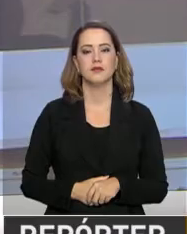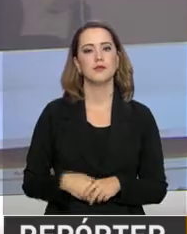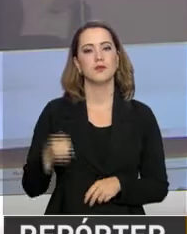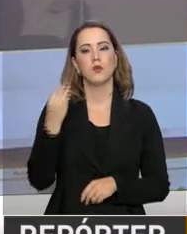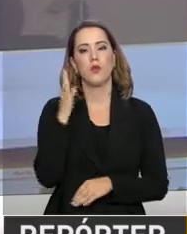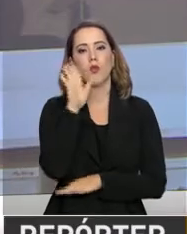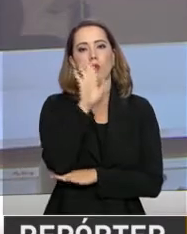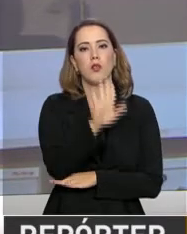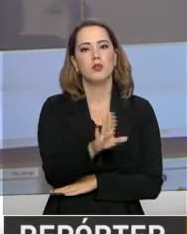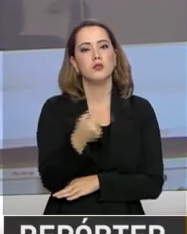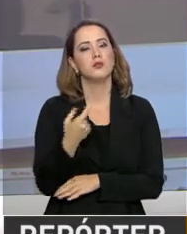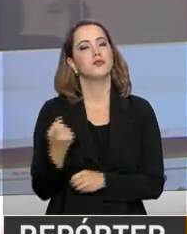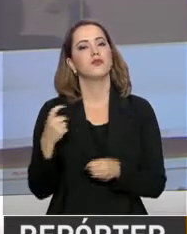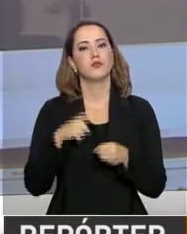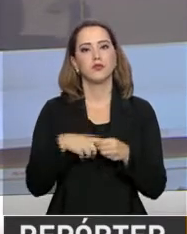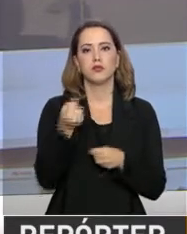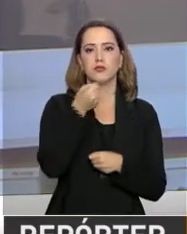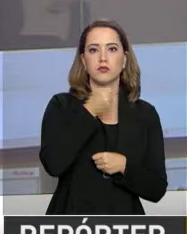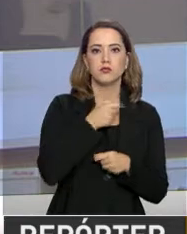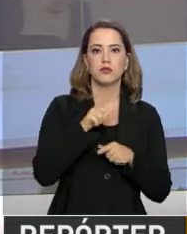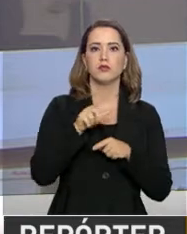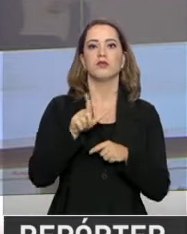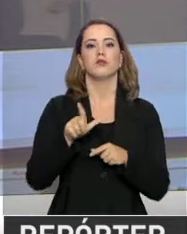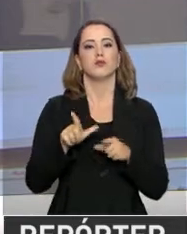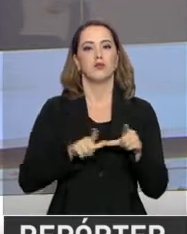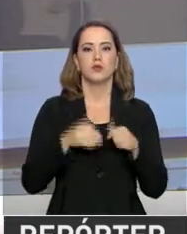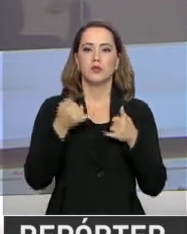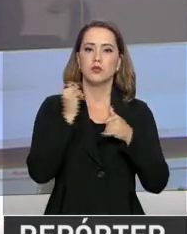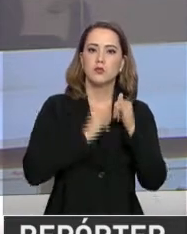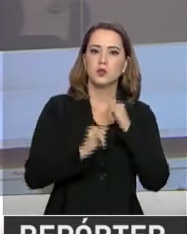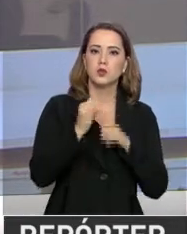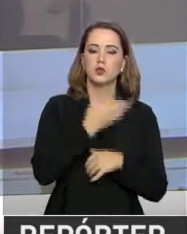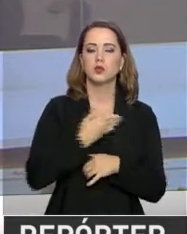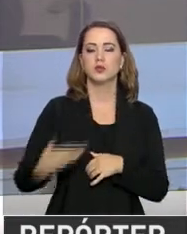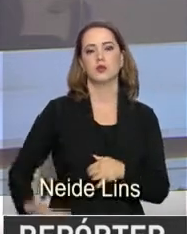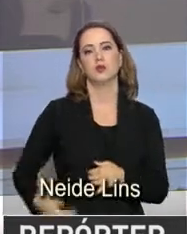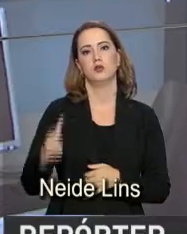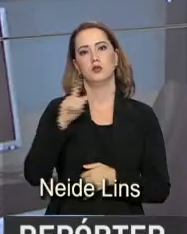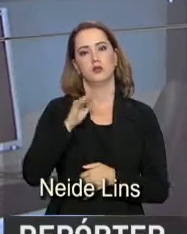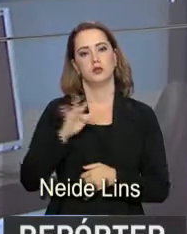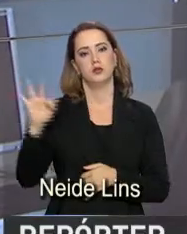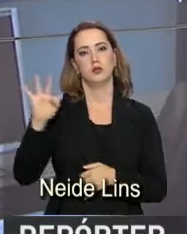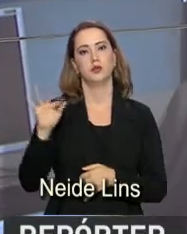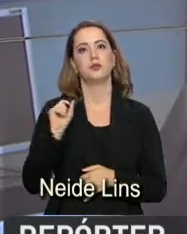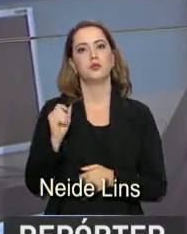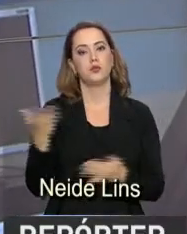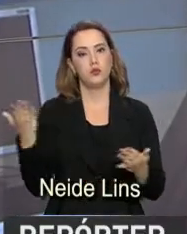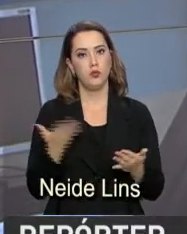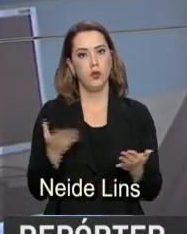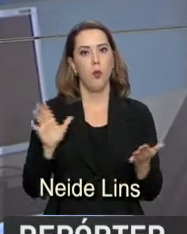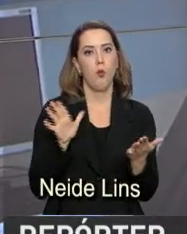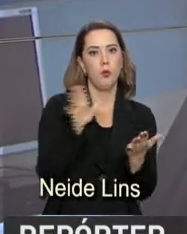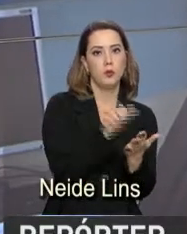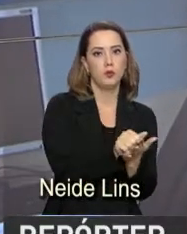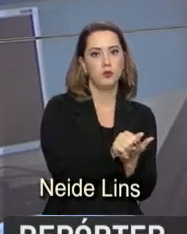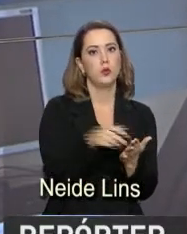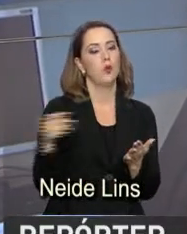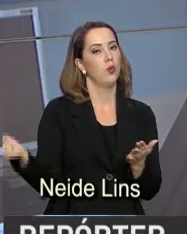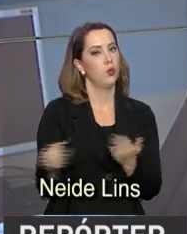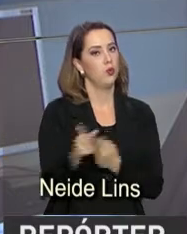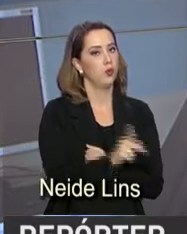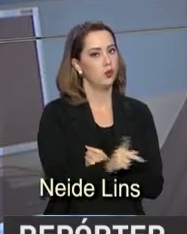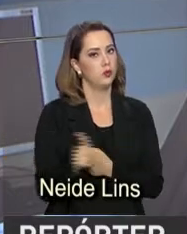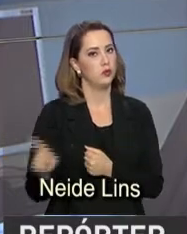boa tarde. Estamos de volta com o repórter NBR e as notícias do governo federal. Toma posse hoje o novo presidente do